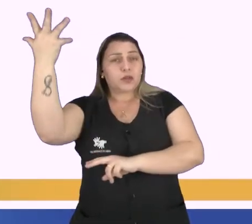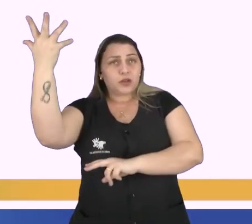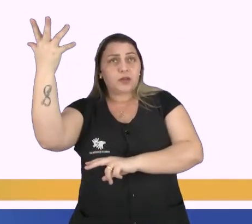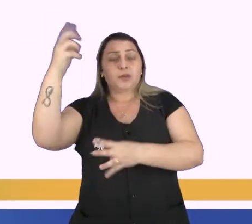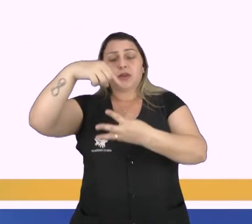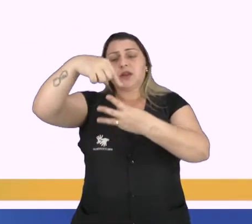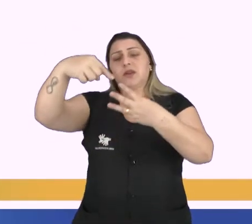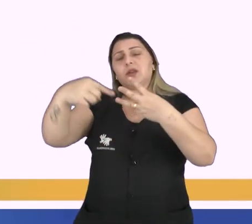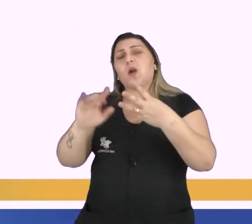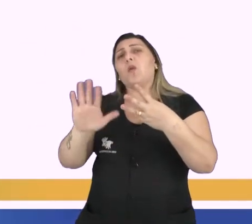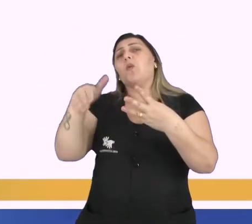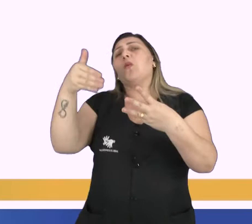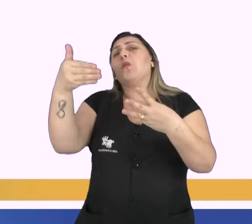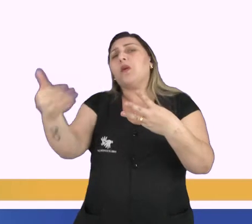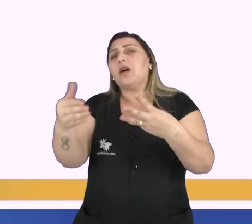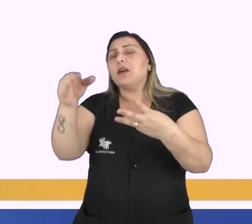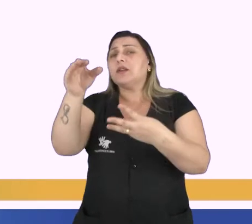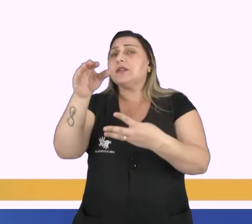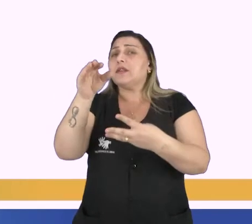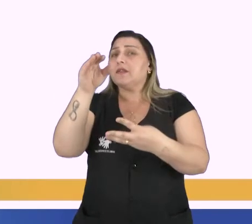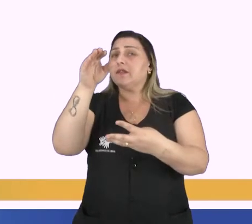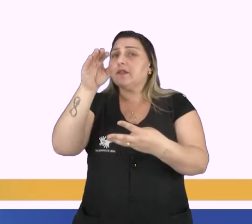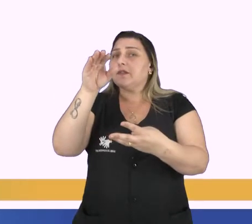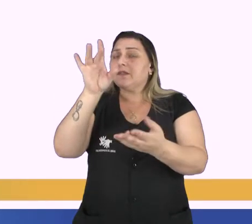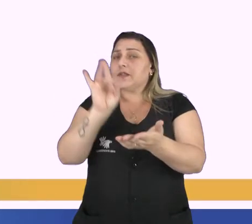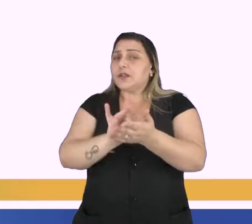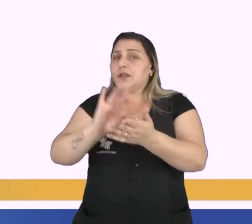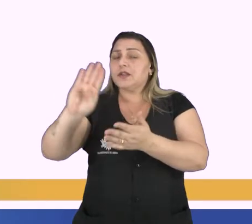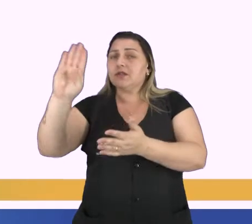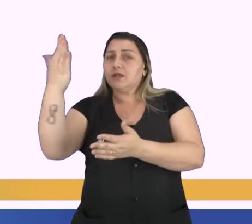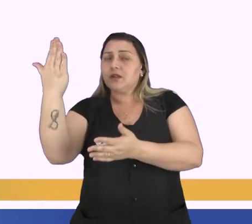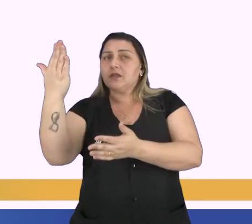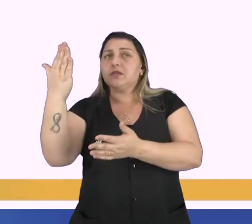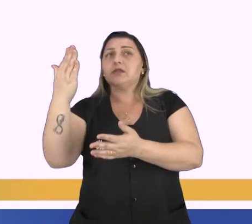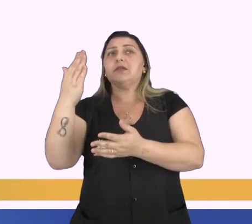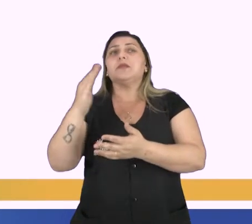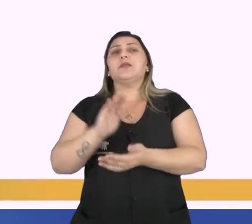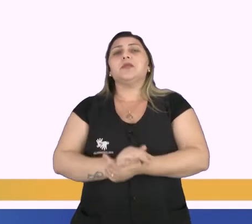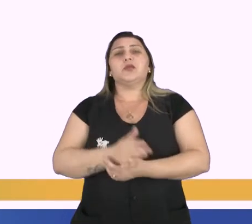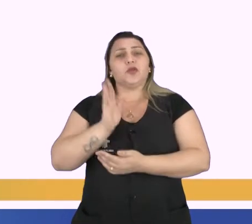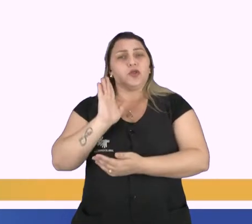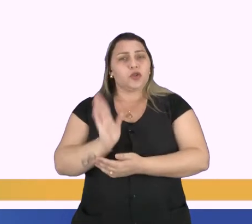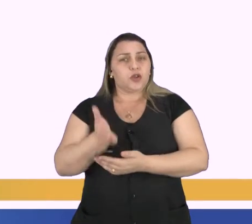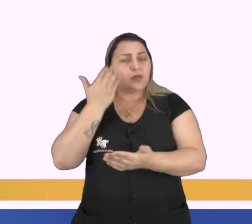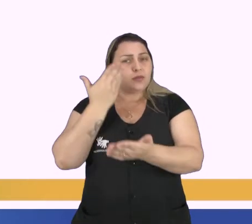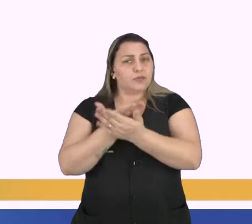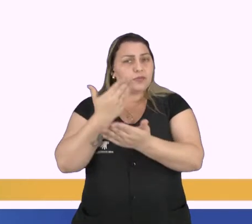Dessas 3, quais são as verdadeiras e quais são as falsas? Todas elas eu comentei na nossa aula sobre